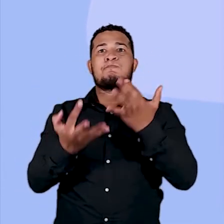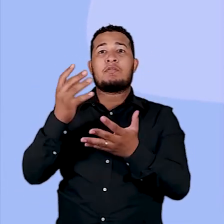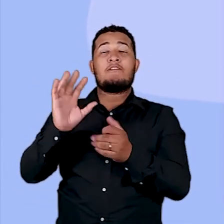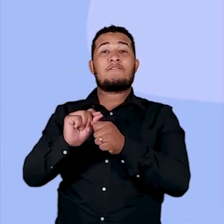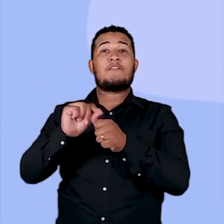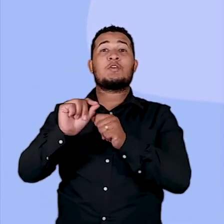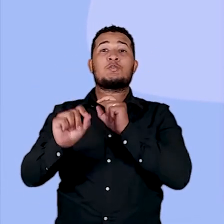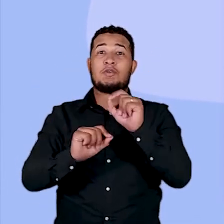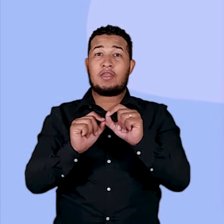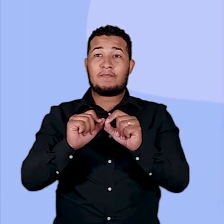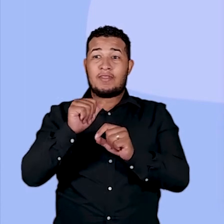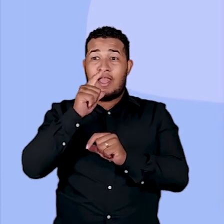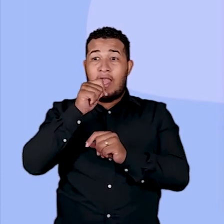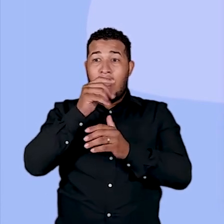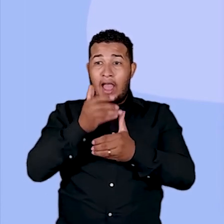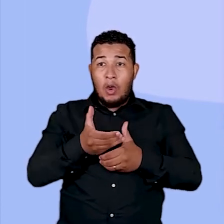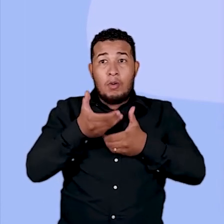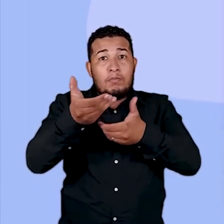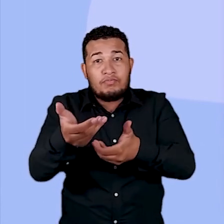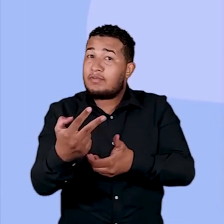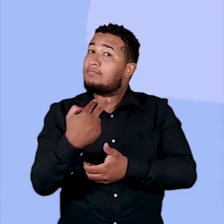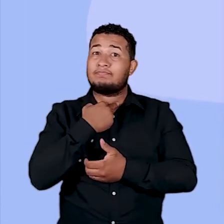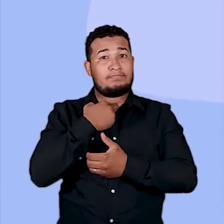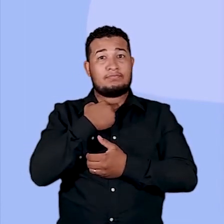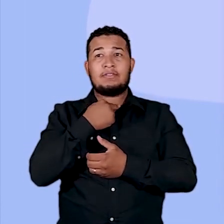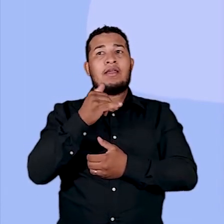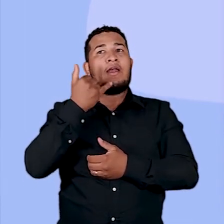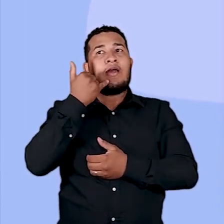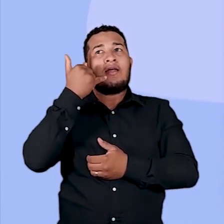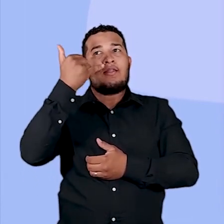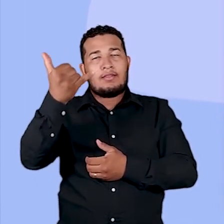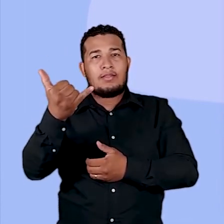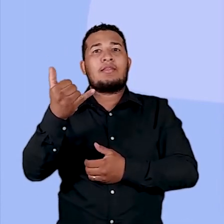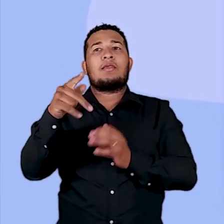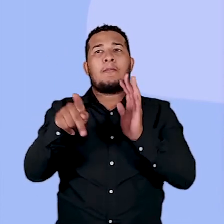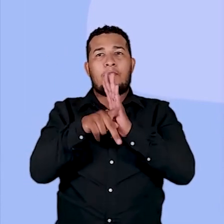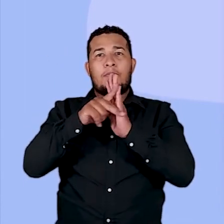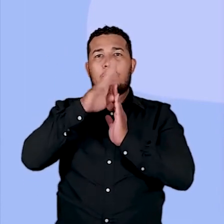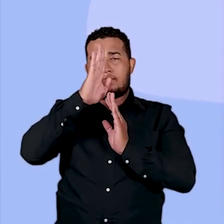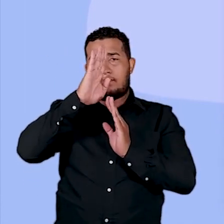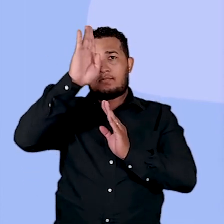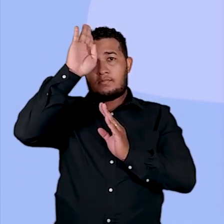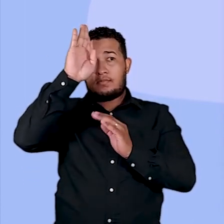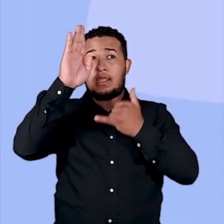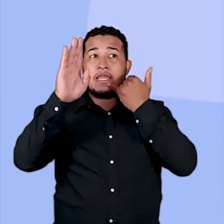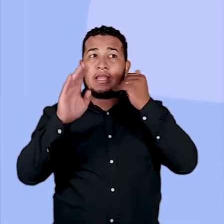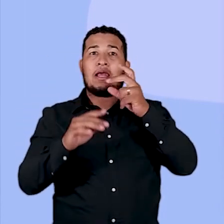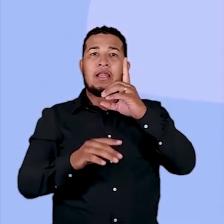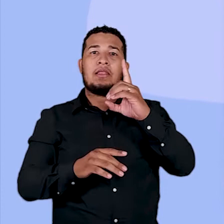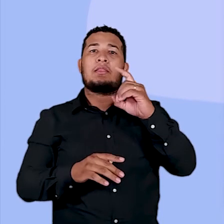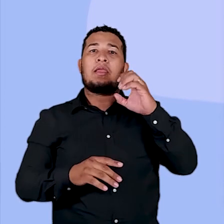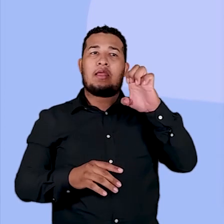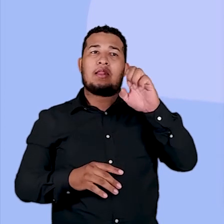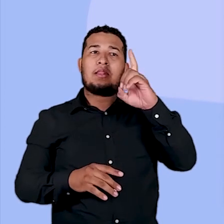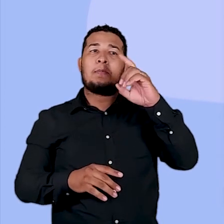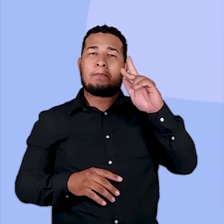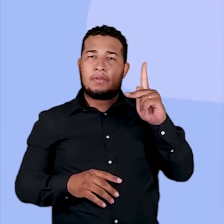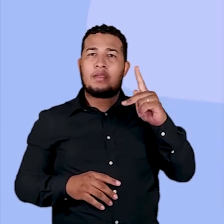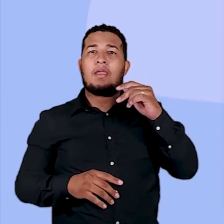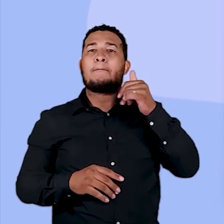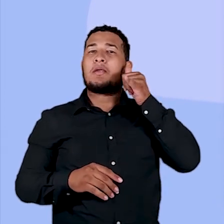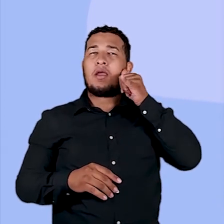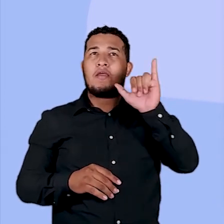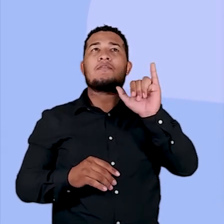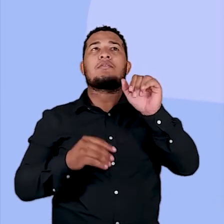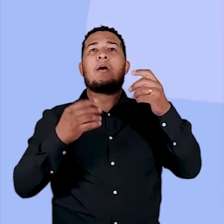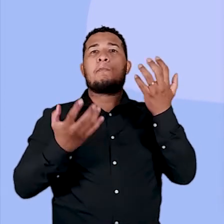pegar fogo, bom, não jogue água, galera. Liga para o corpo bombeiro, eles vão ligar para a DDP, vão interromper o fluxo aí de energia na sua